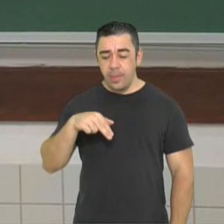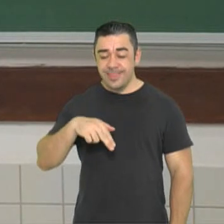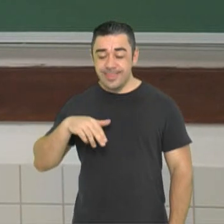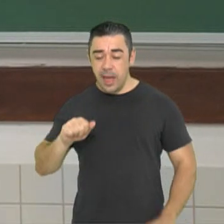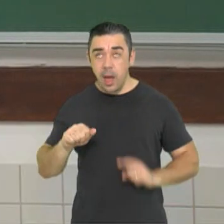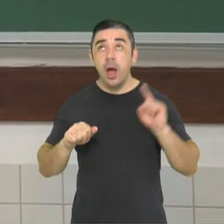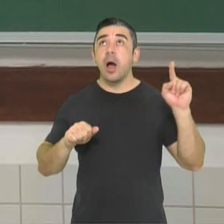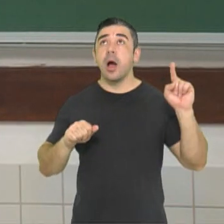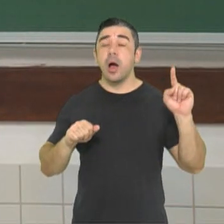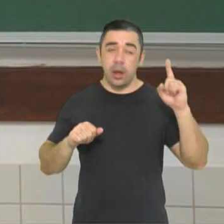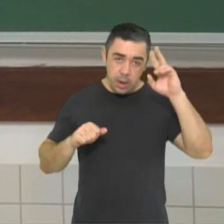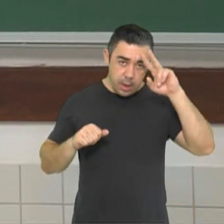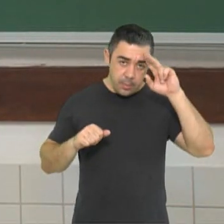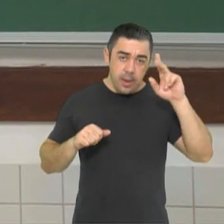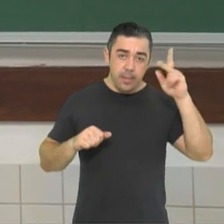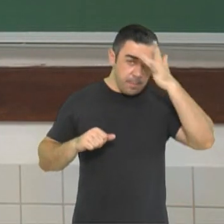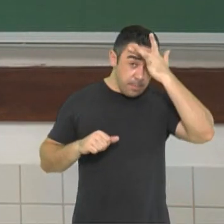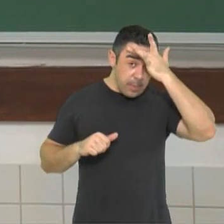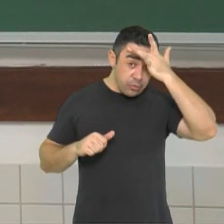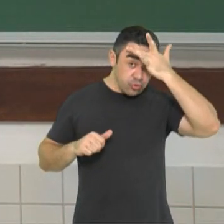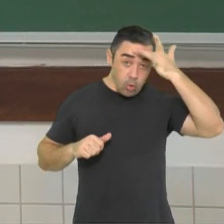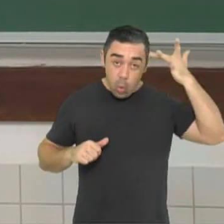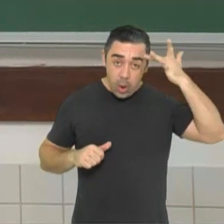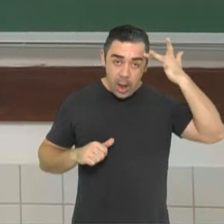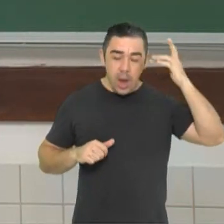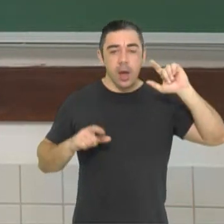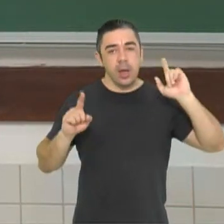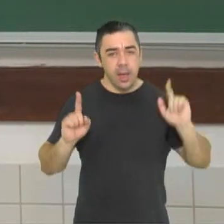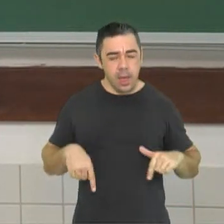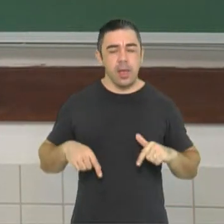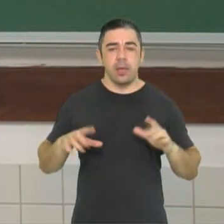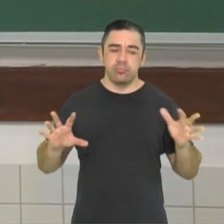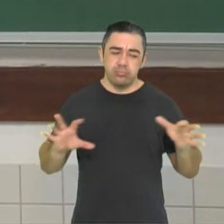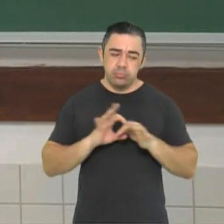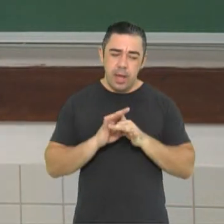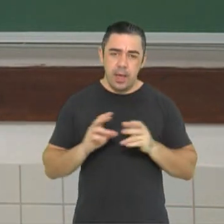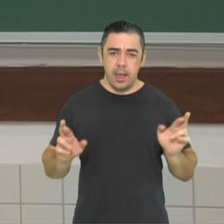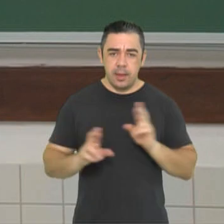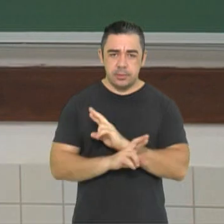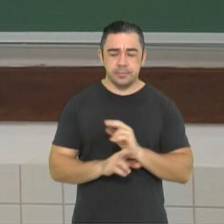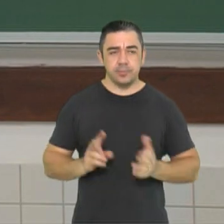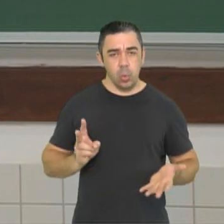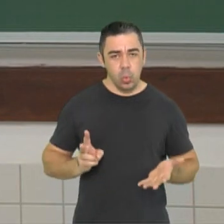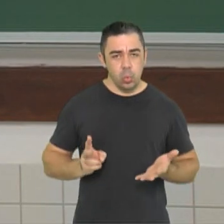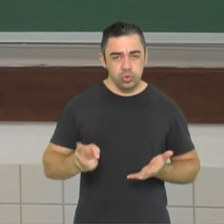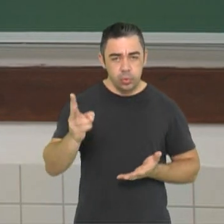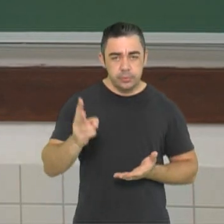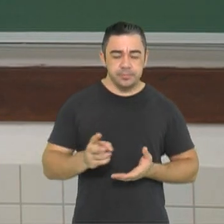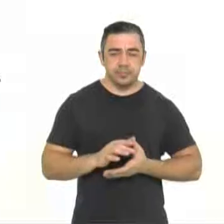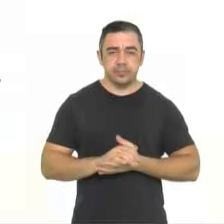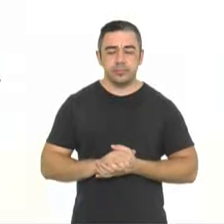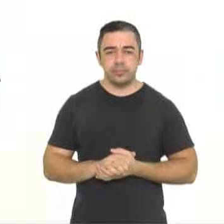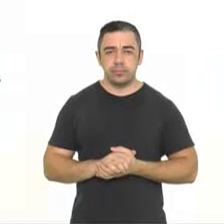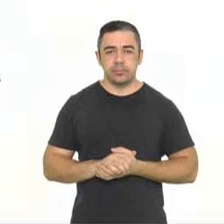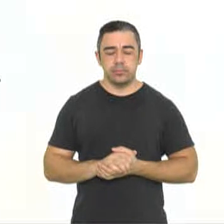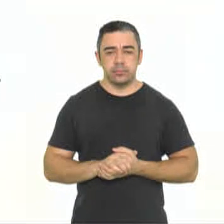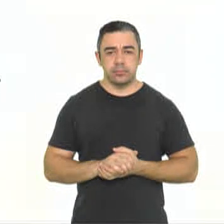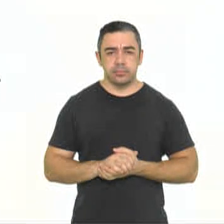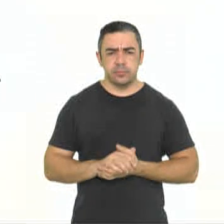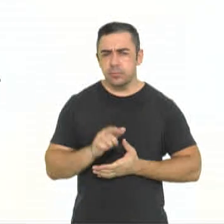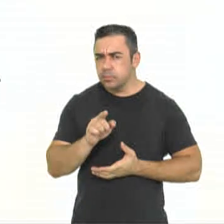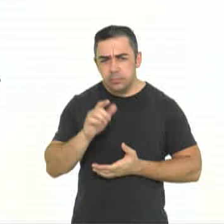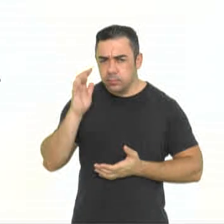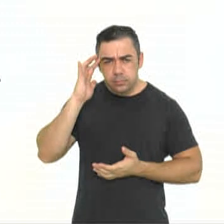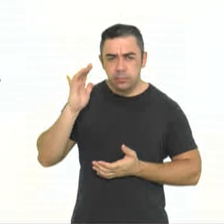você vai lembrar de persona, vai lembrar de pessoa e vai conseguir fazer essa associação. Continuando, não